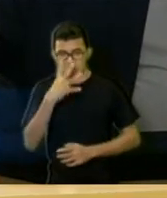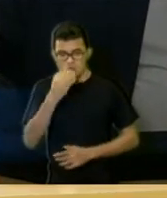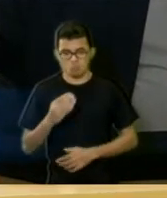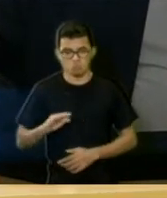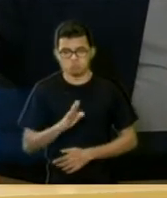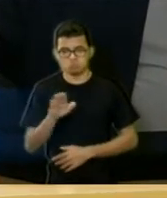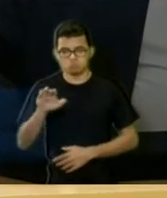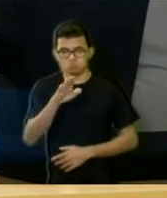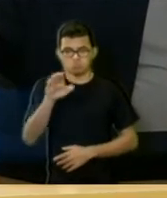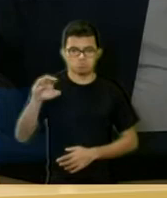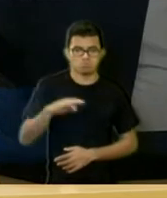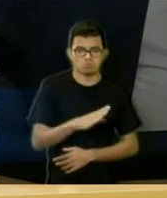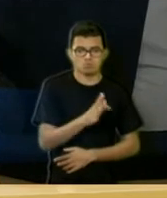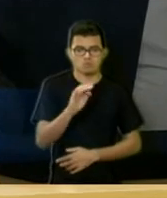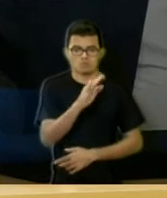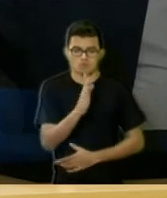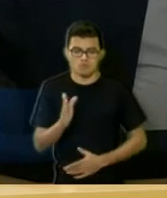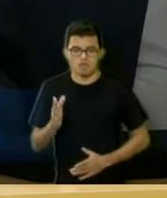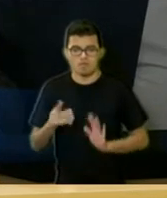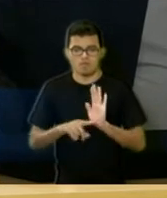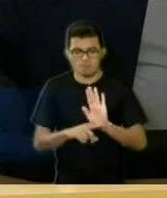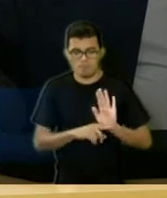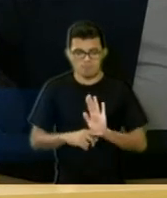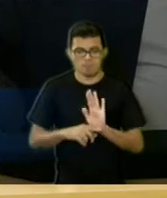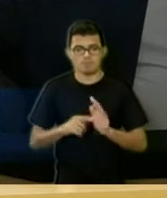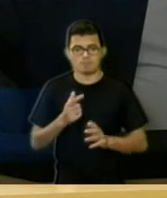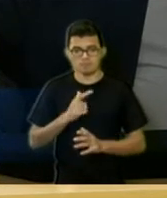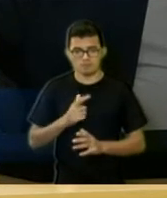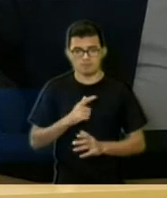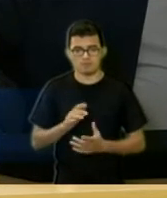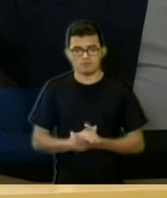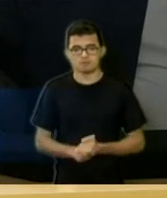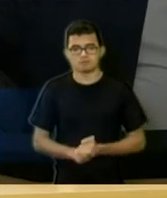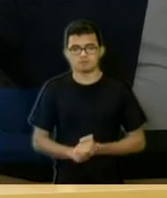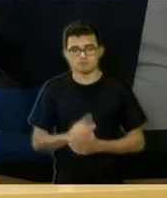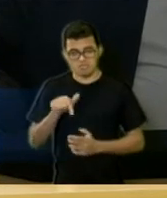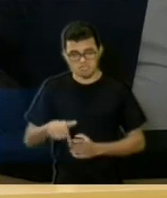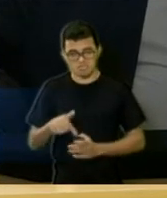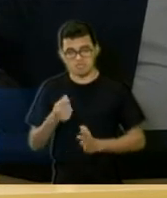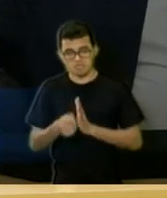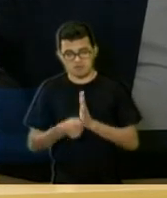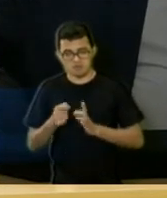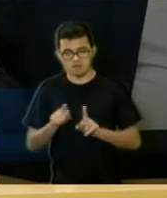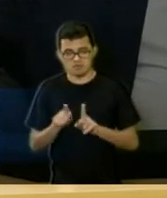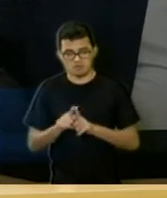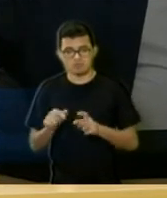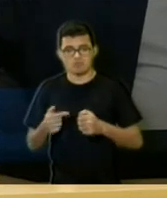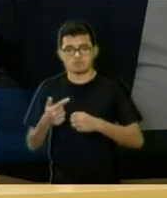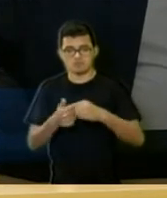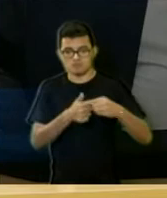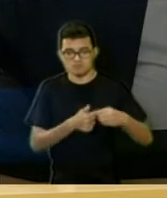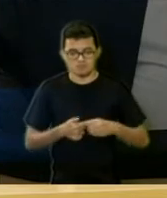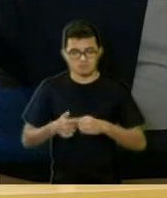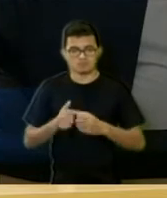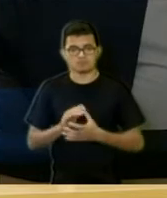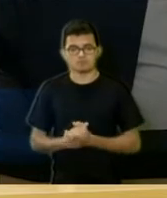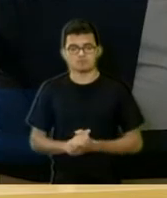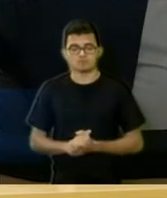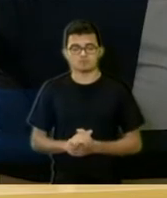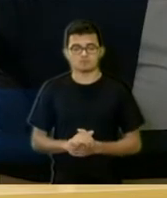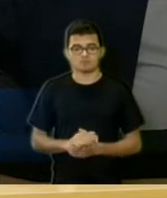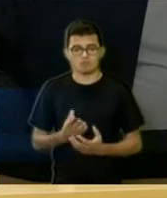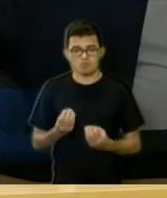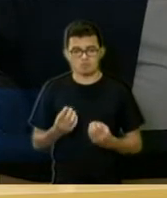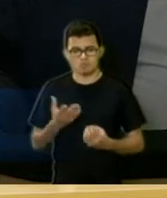né? Carregando a gente por aí, pela cidade, pela região. Né? Muitos dos